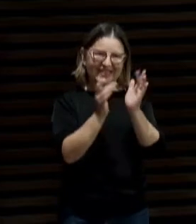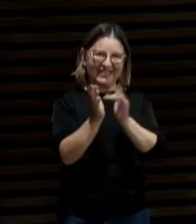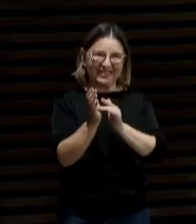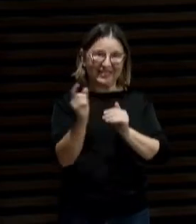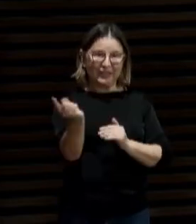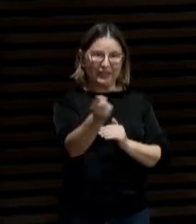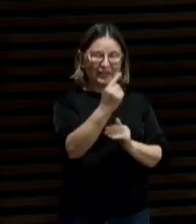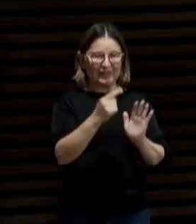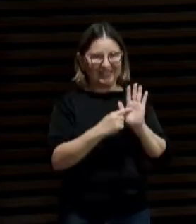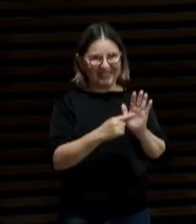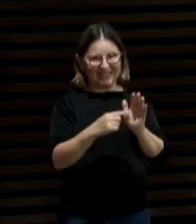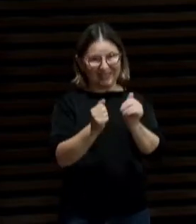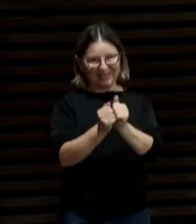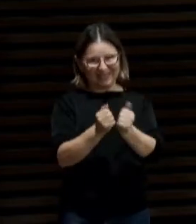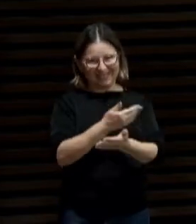apresentará convosco.